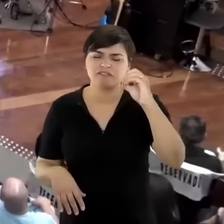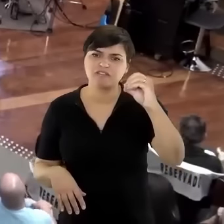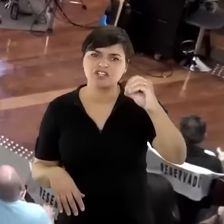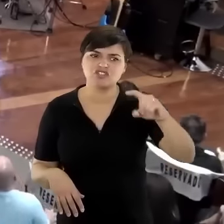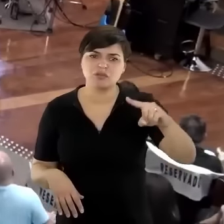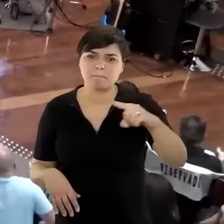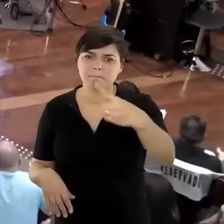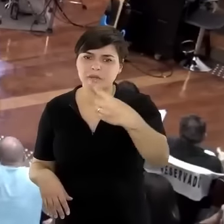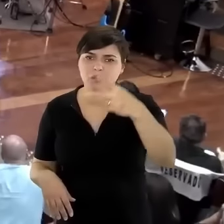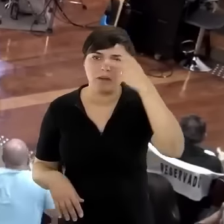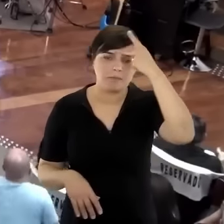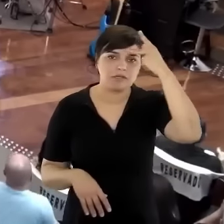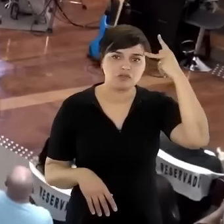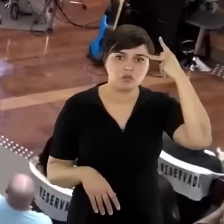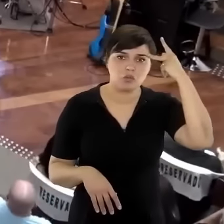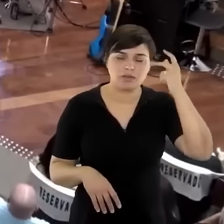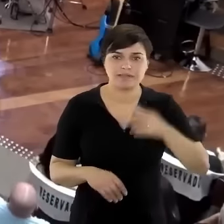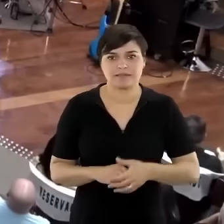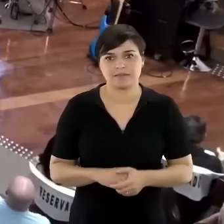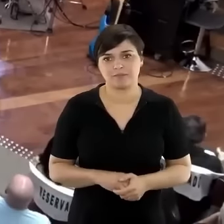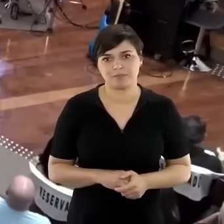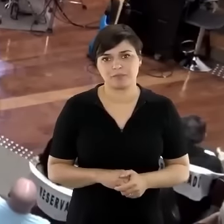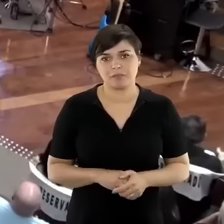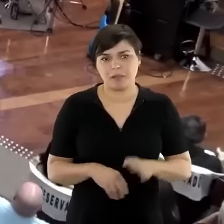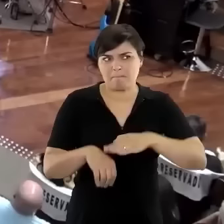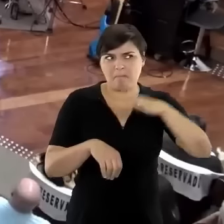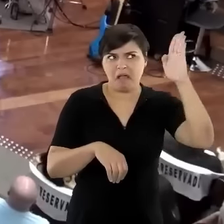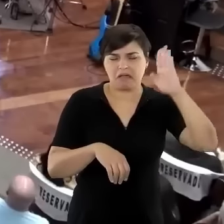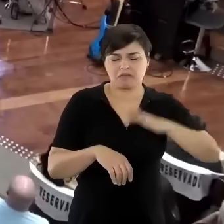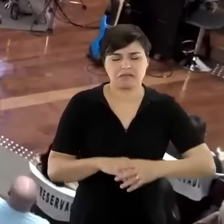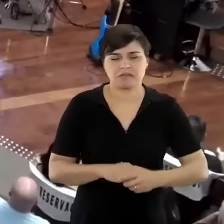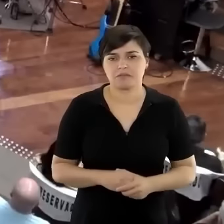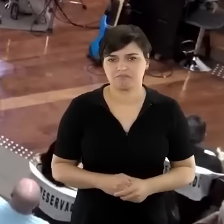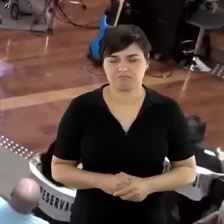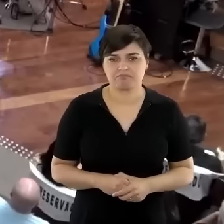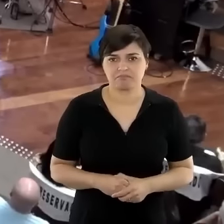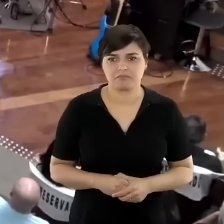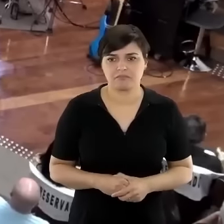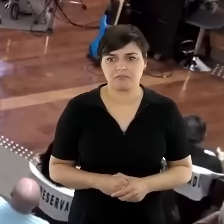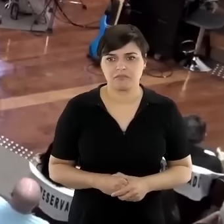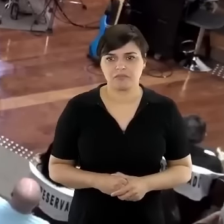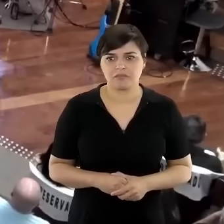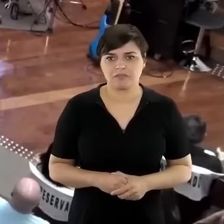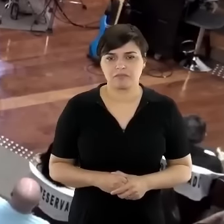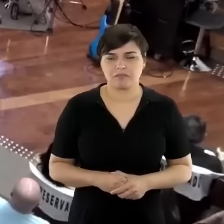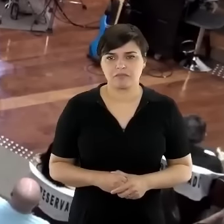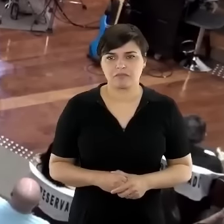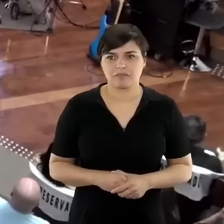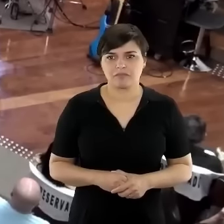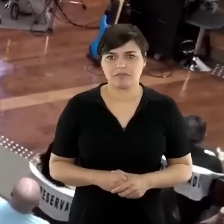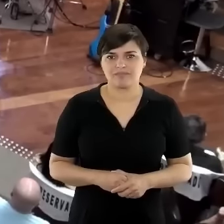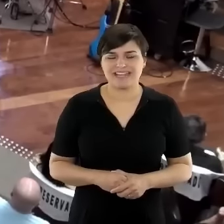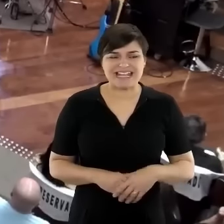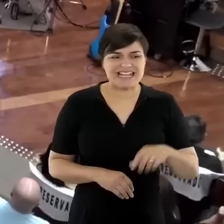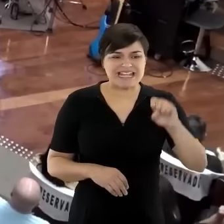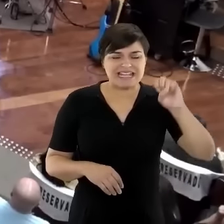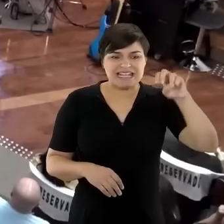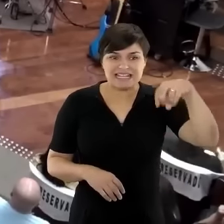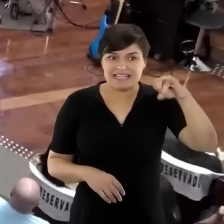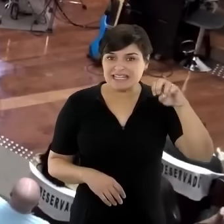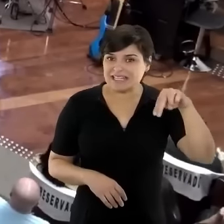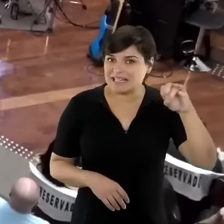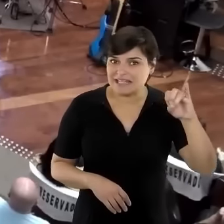uma cidade de mais de 120.000 habitantes onde a depravação moral